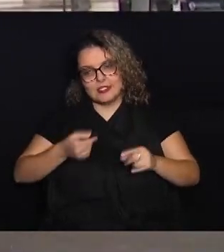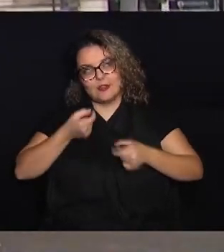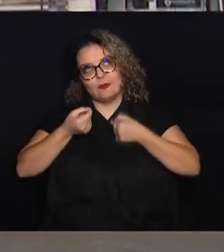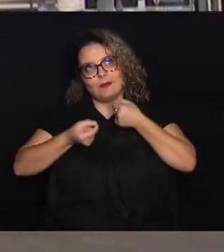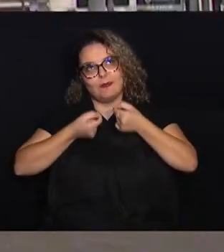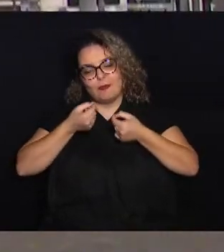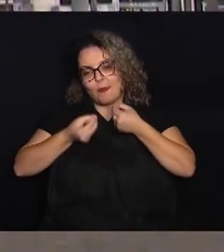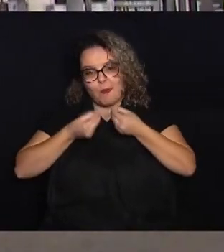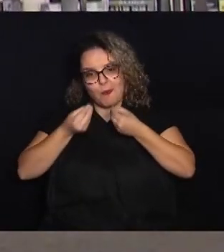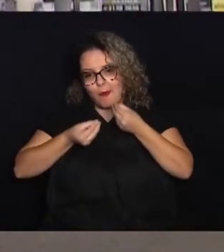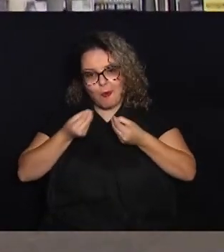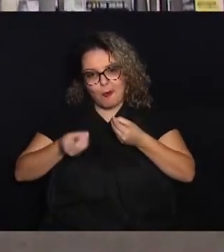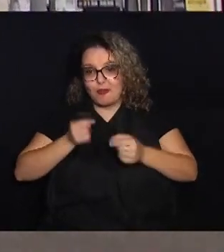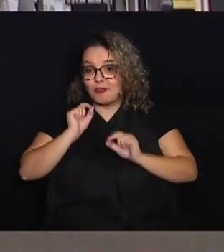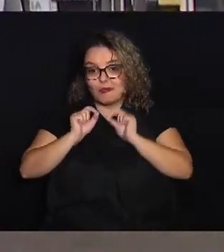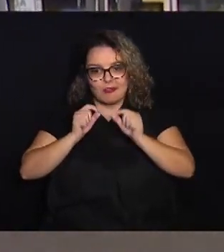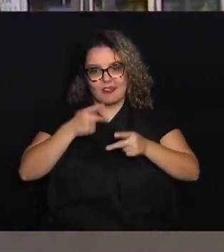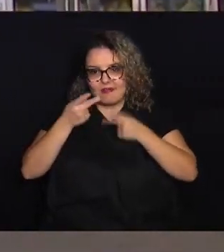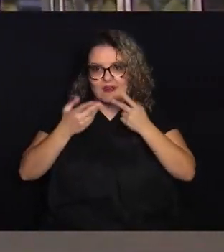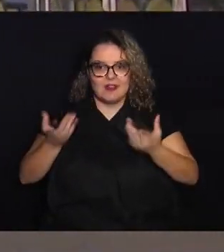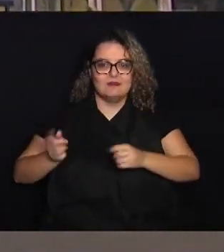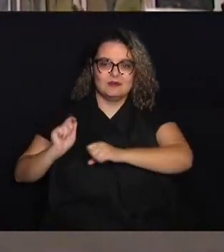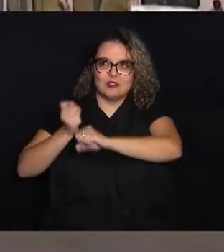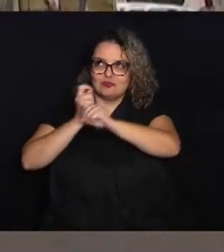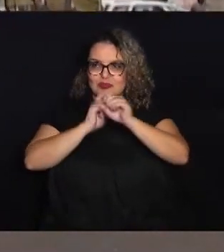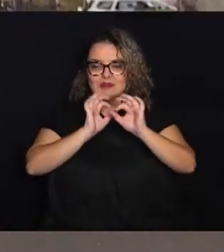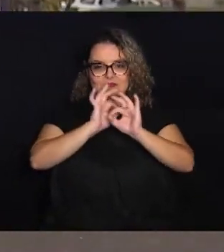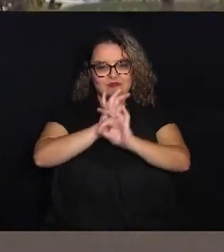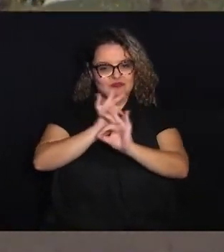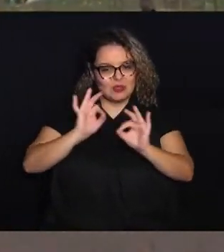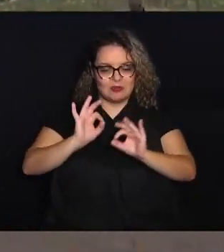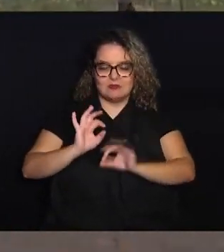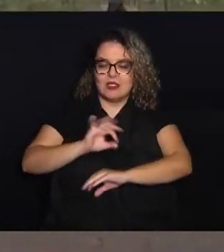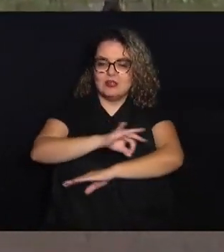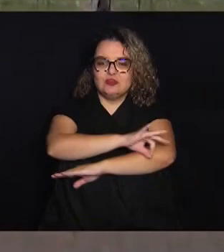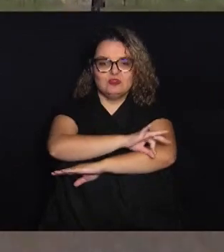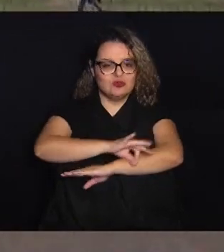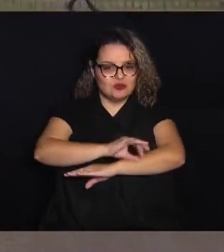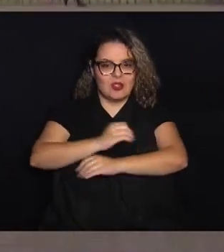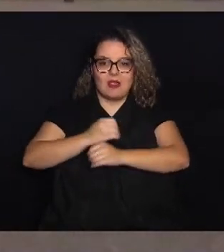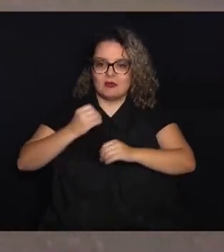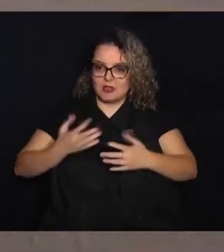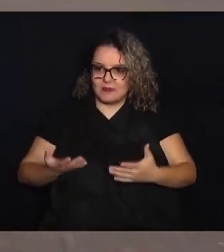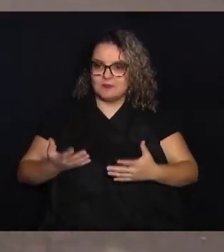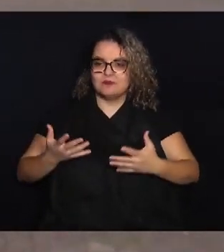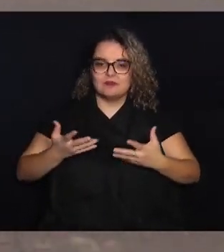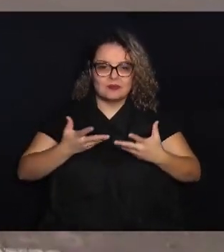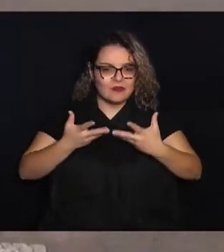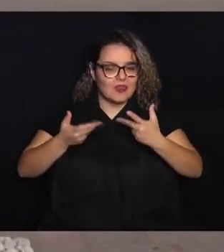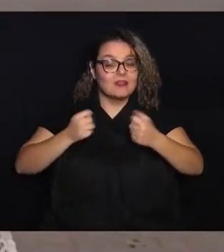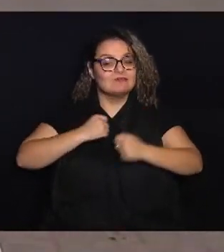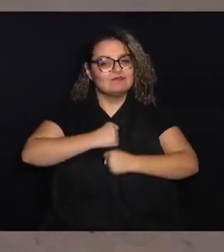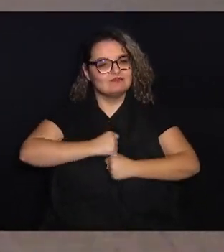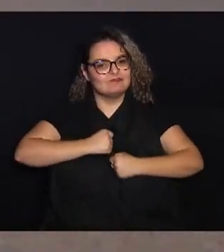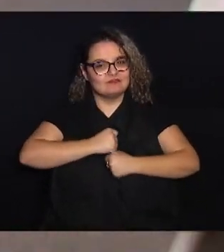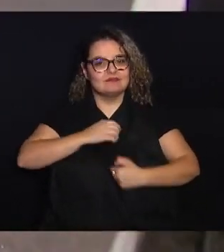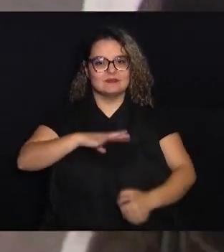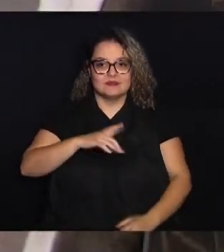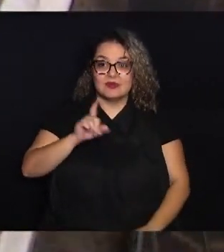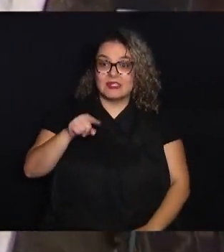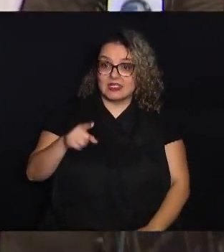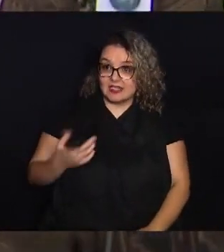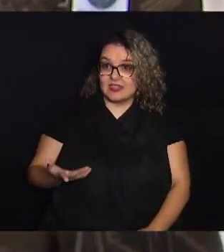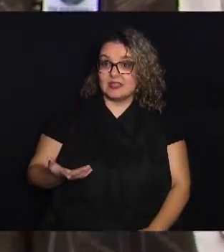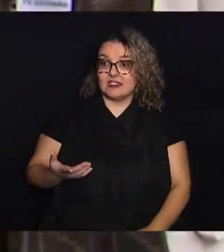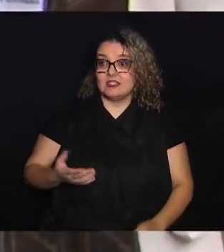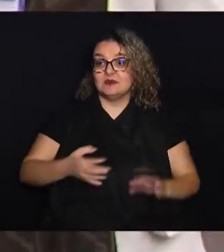uma arquitetura muito específica que continua aqui trazendo esse ar saudosista para a cidade, que é uma cidade do